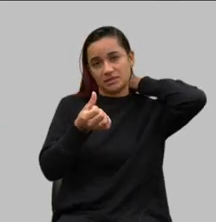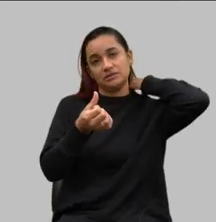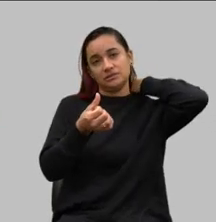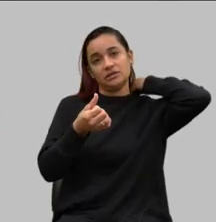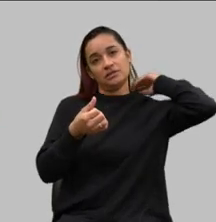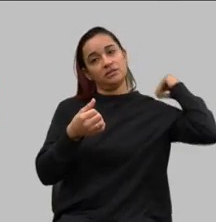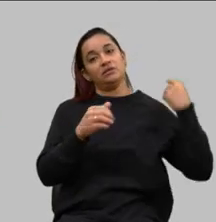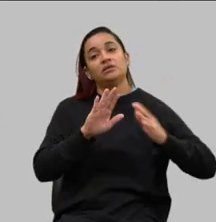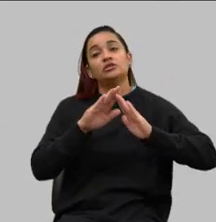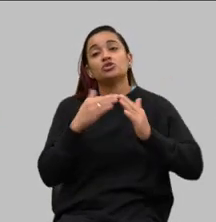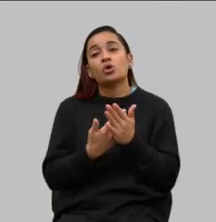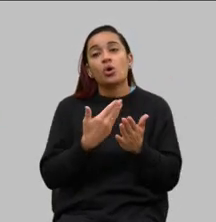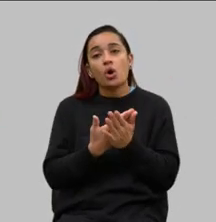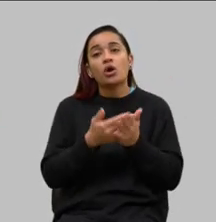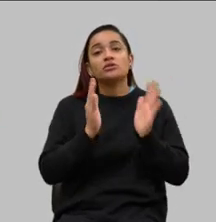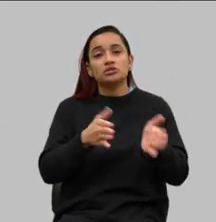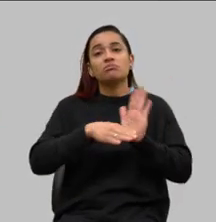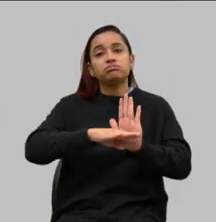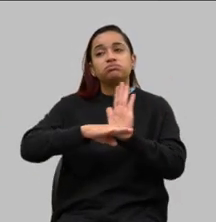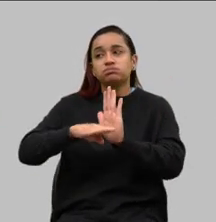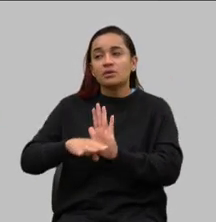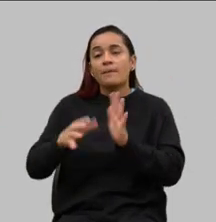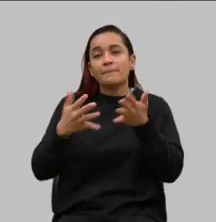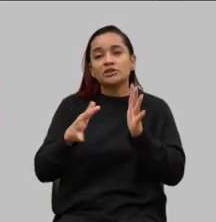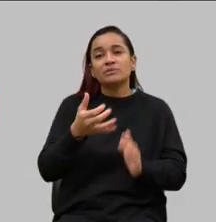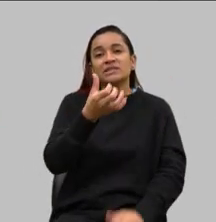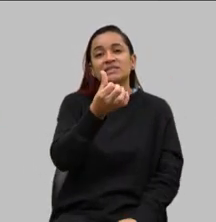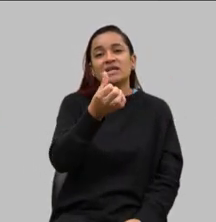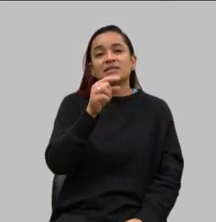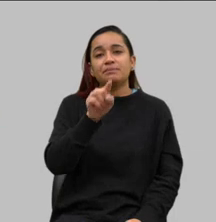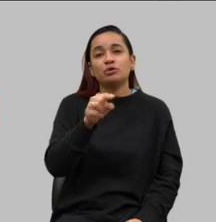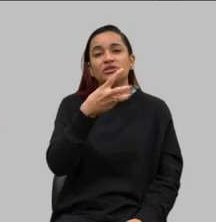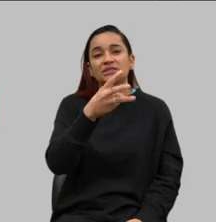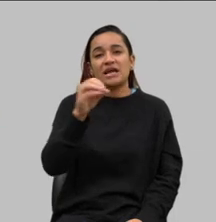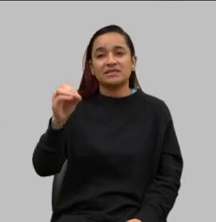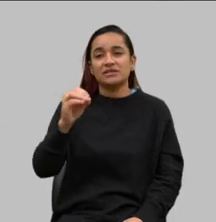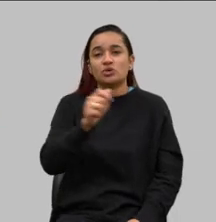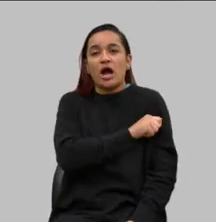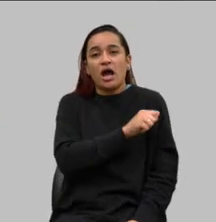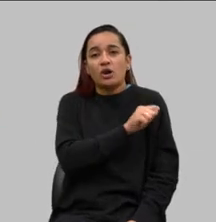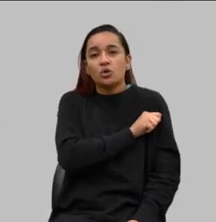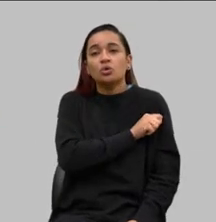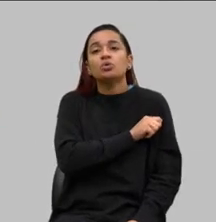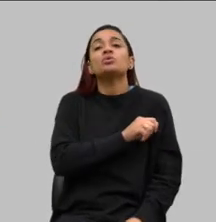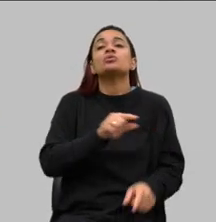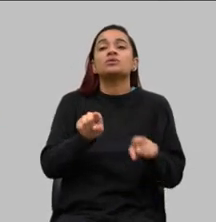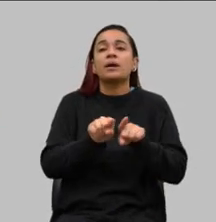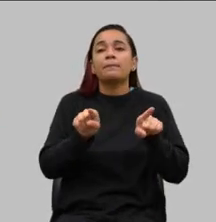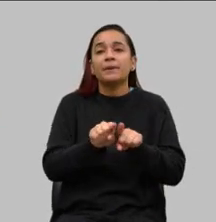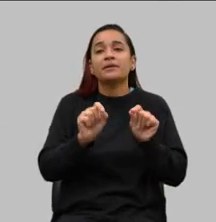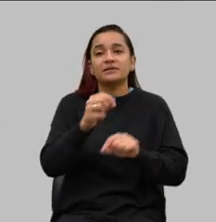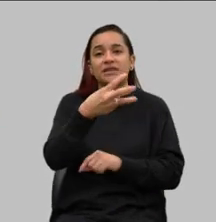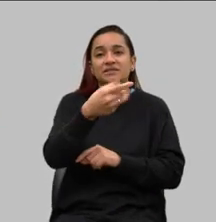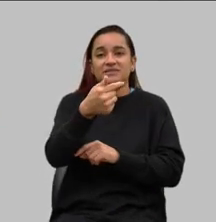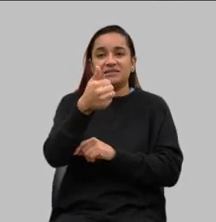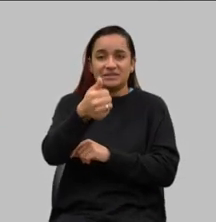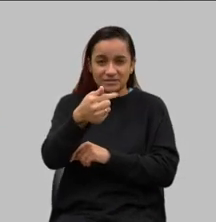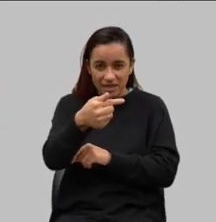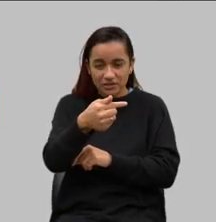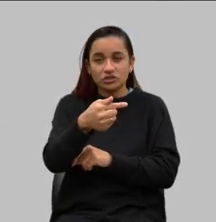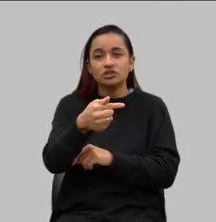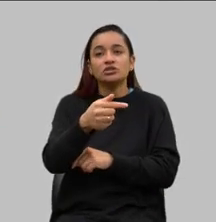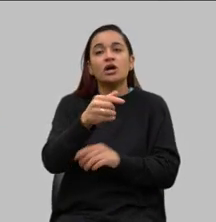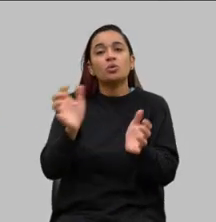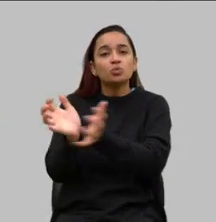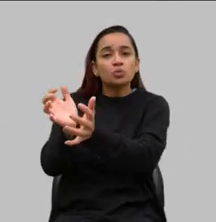aproximadamente 6300 alunos 317 turmas distribuído em 90 municípios do Estado de